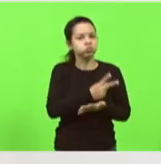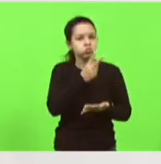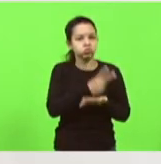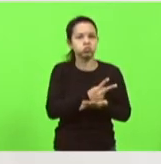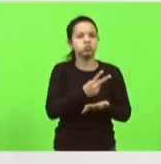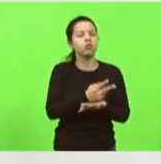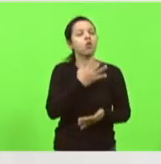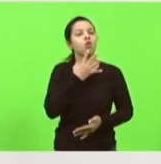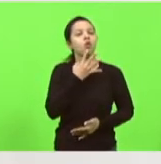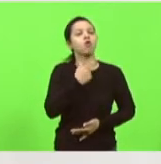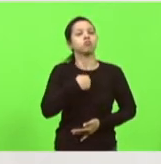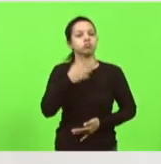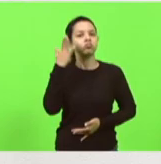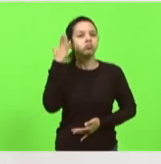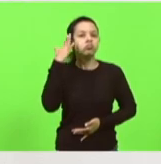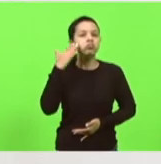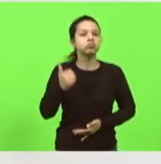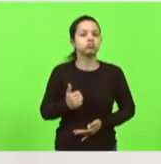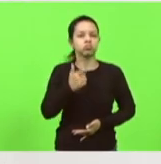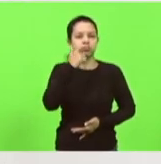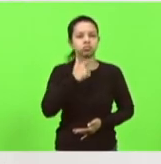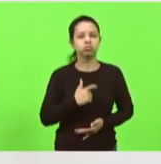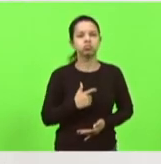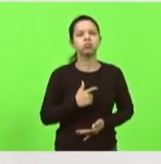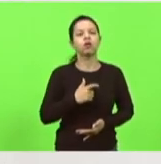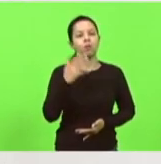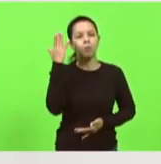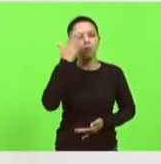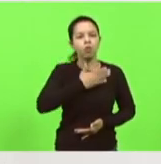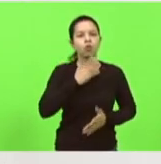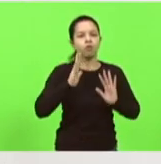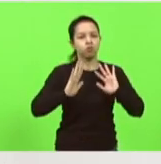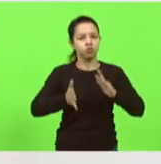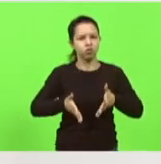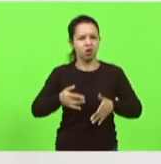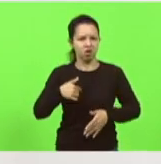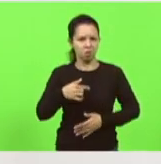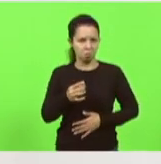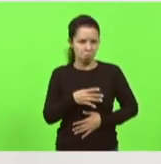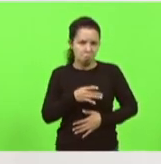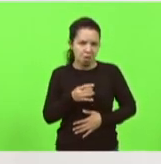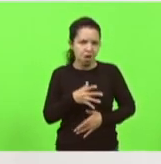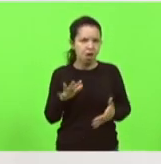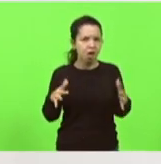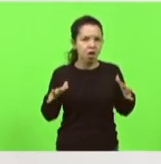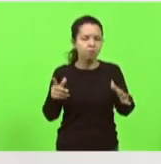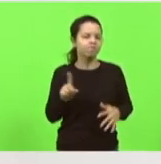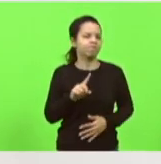E já dei prova disso aqui dentro dessa casa, que eu não amarelo e não gelo.